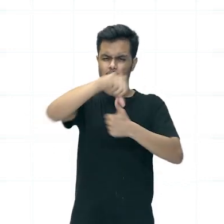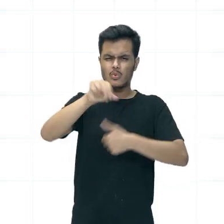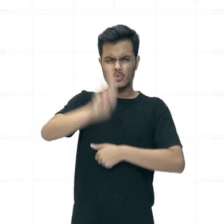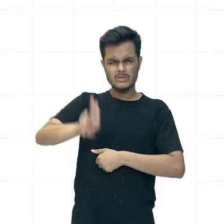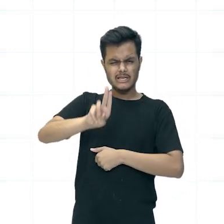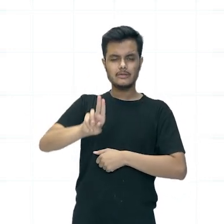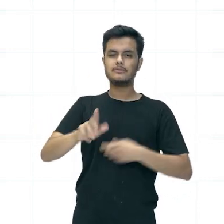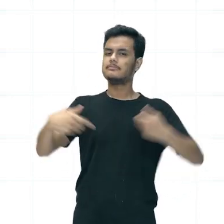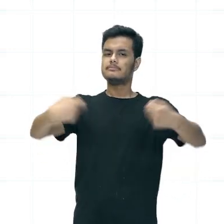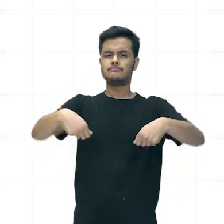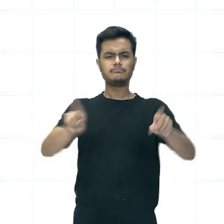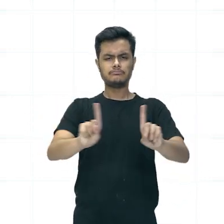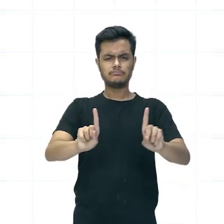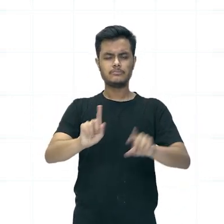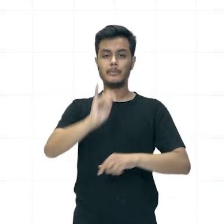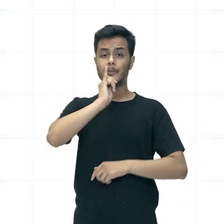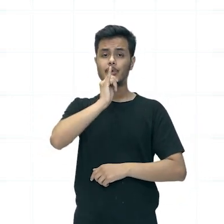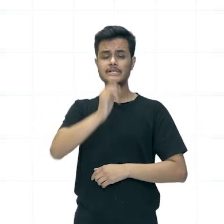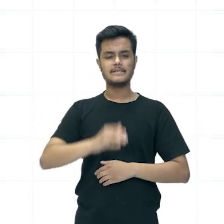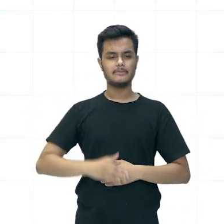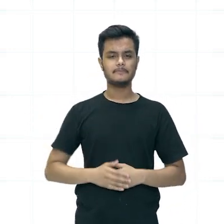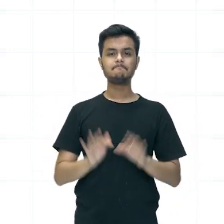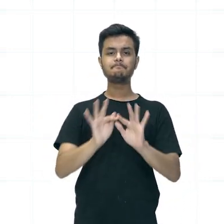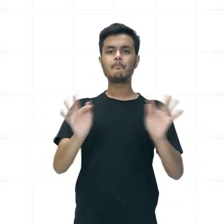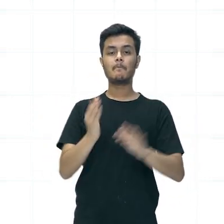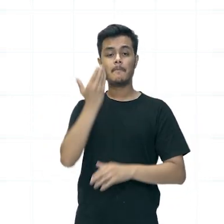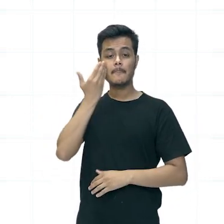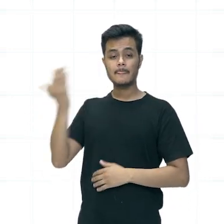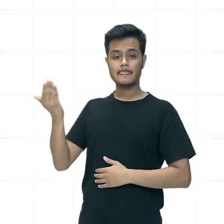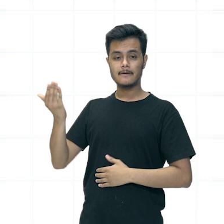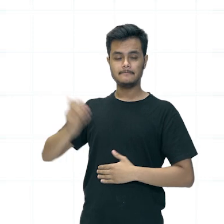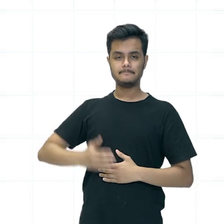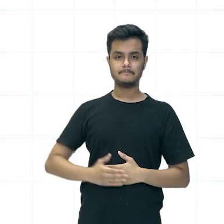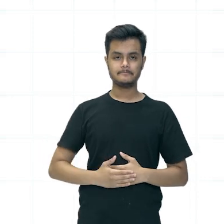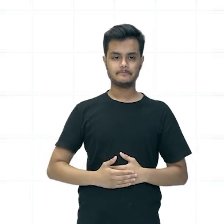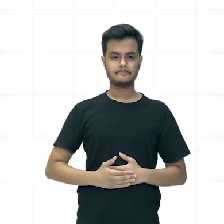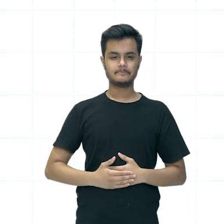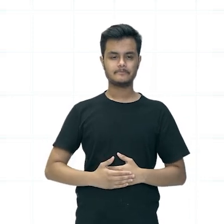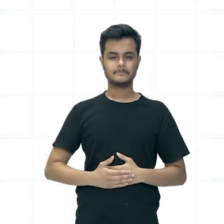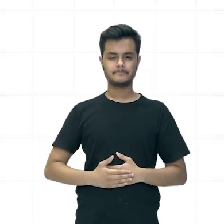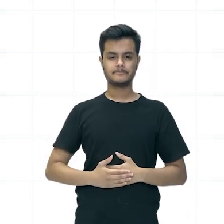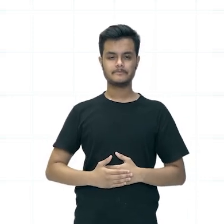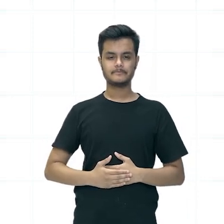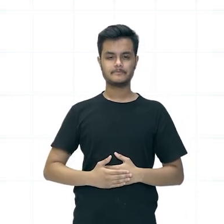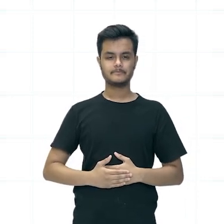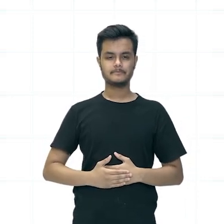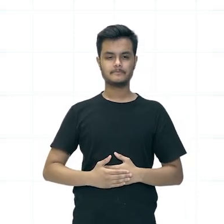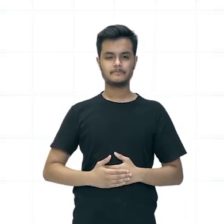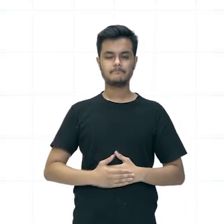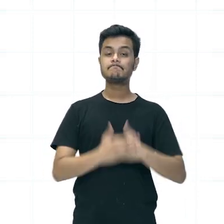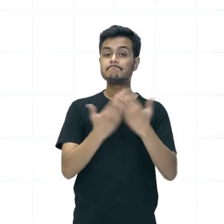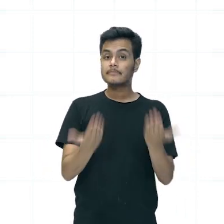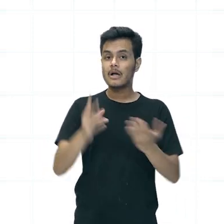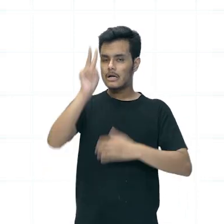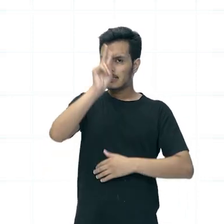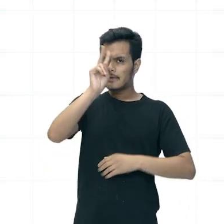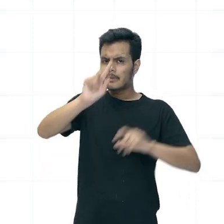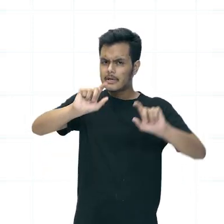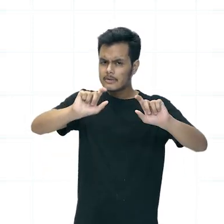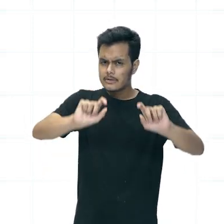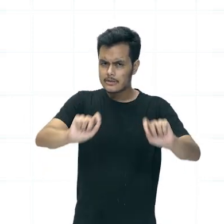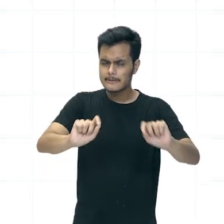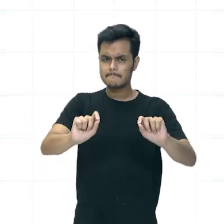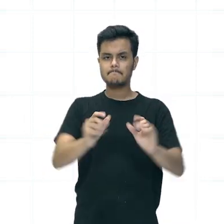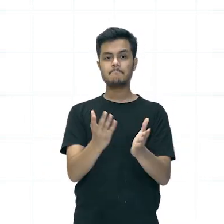da oração. Observem. Vejam aqui. Did you work yesterday? Lembrando que na